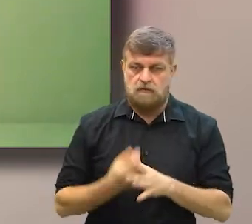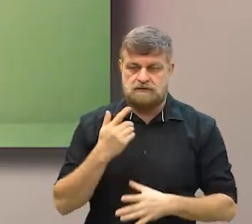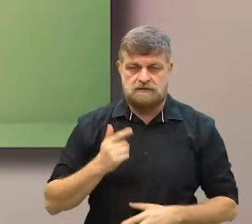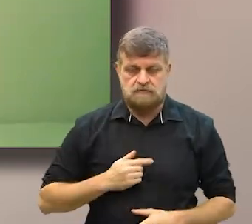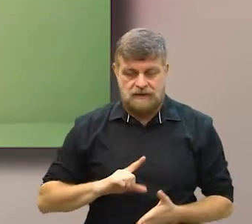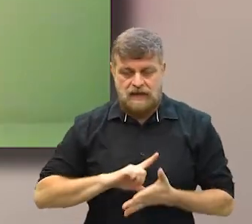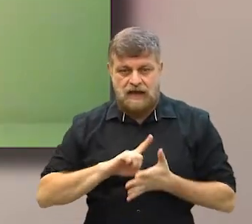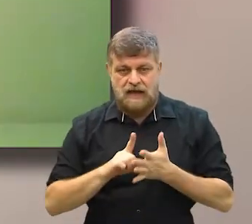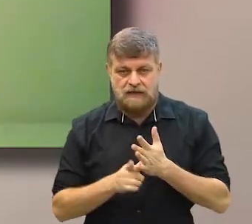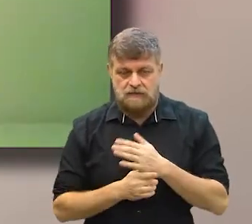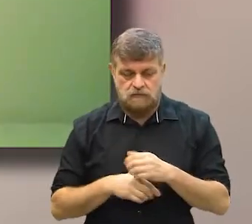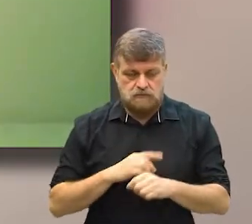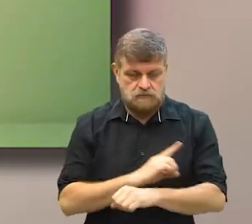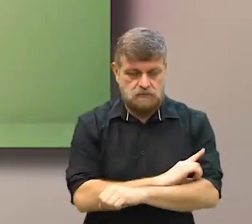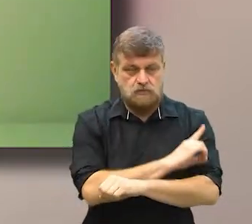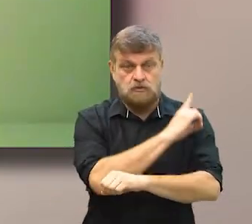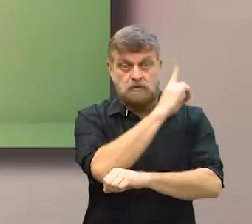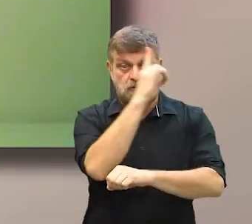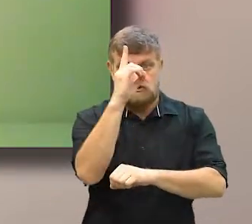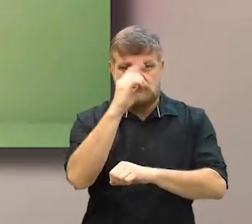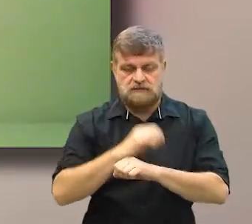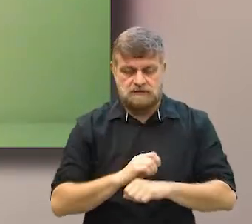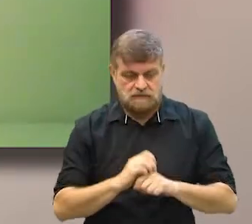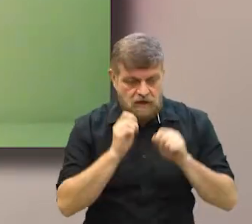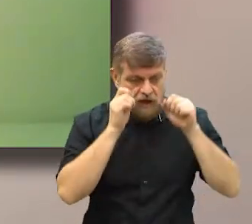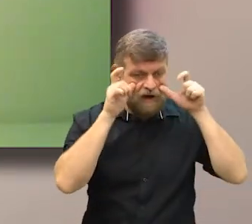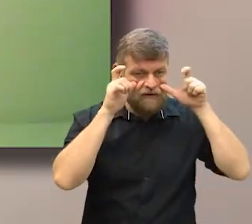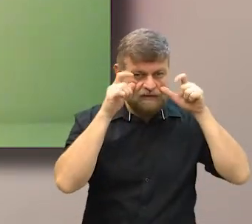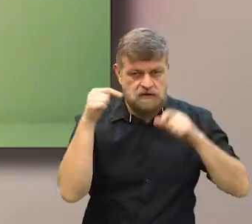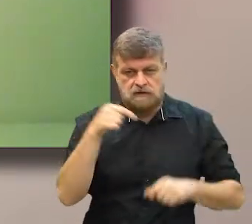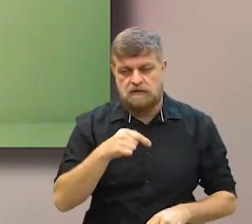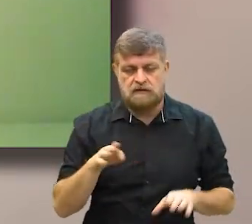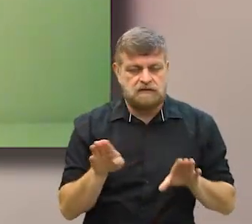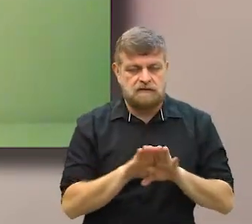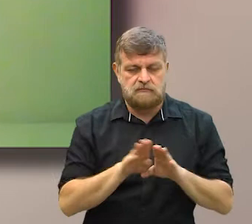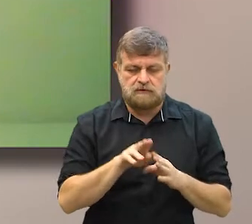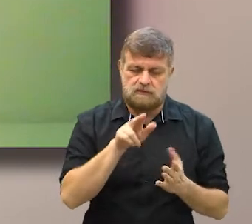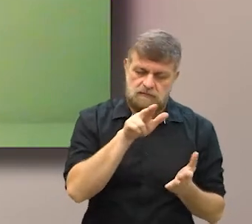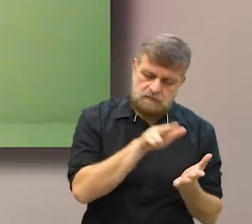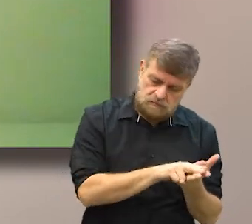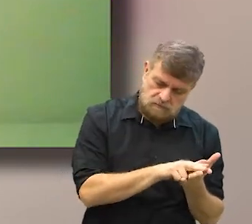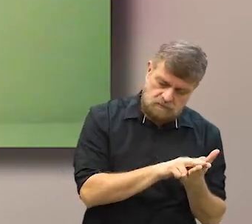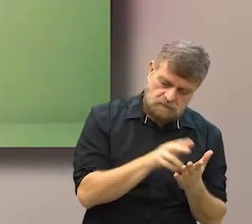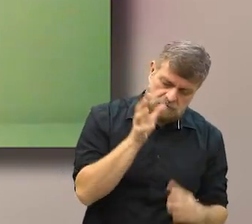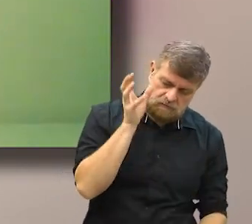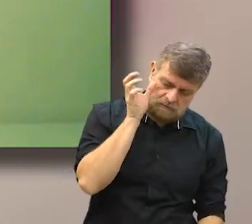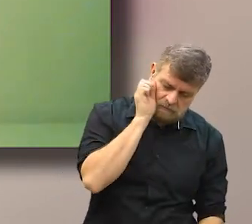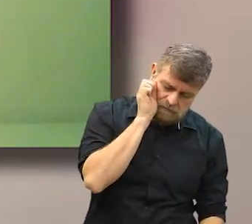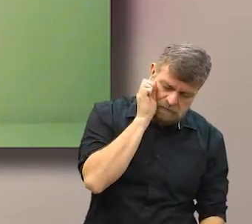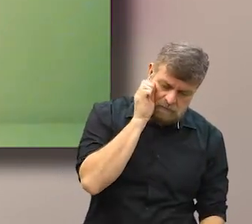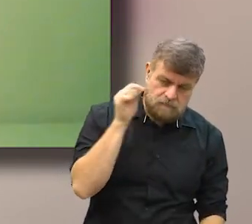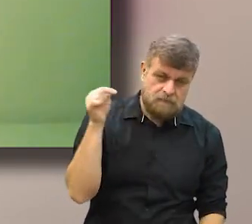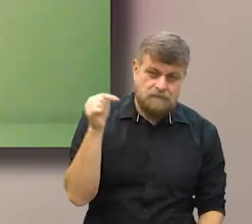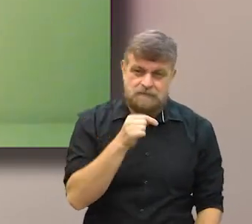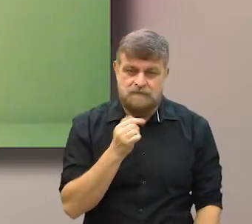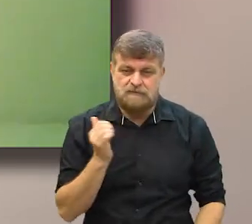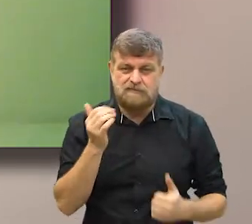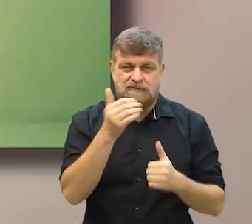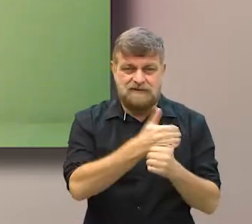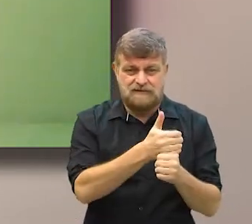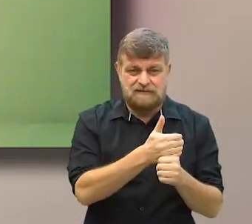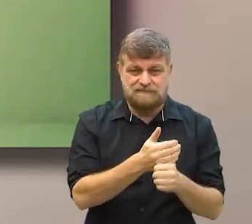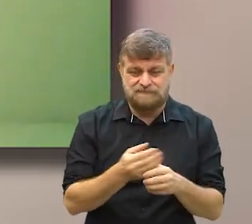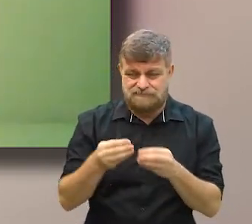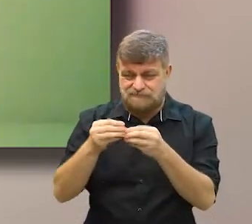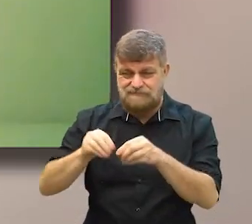produzido, e durante o dia, que ele deveria estar acordado para produzir outros hormônios, ele também não está, ele vai para um sono compensatório,